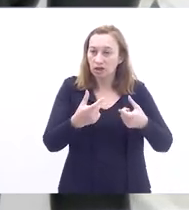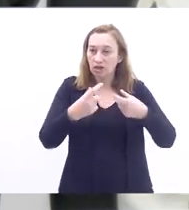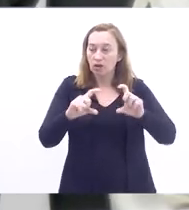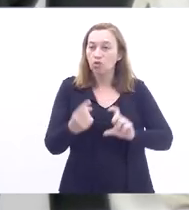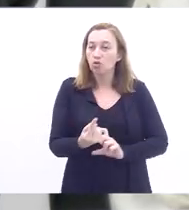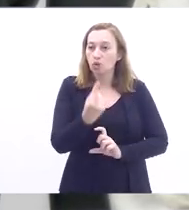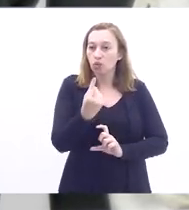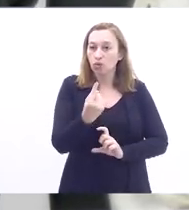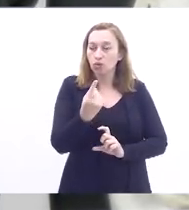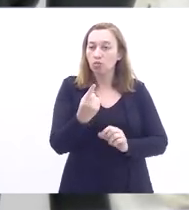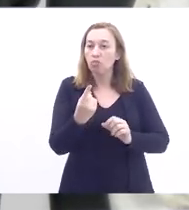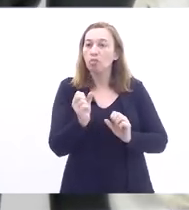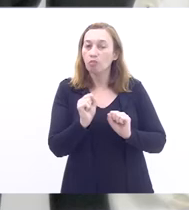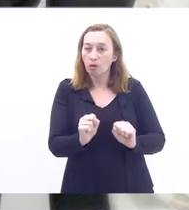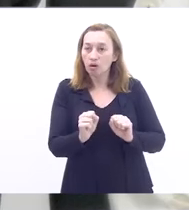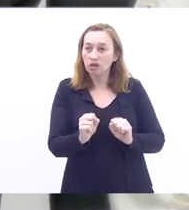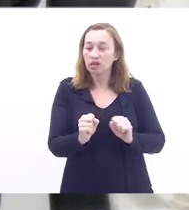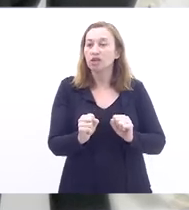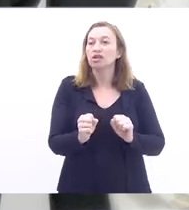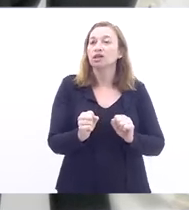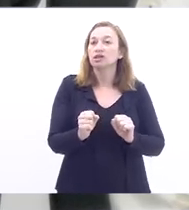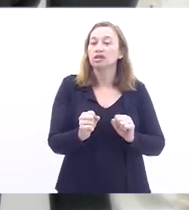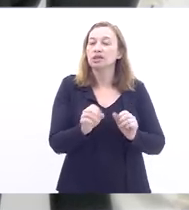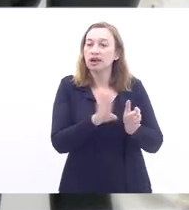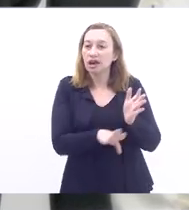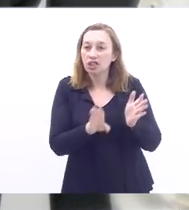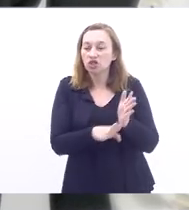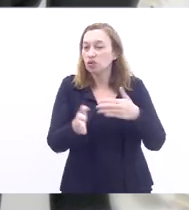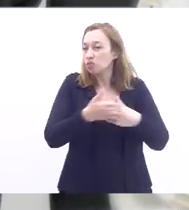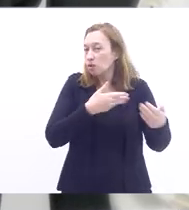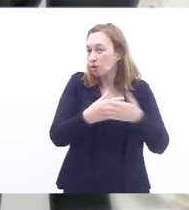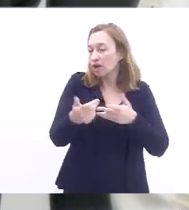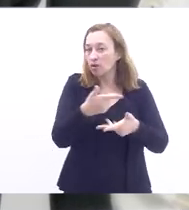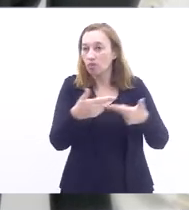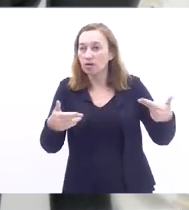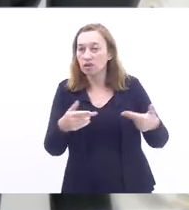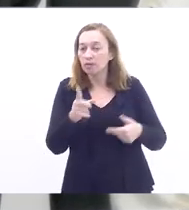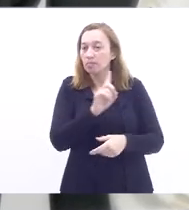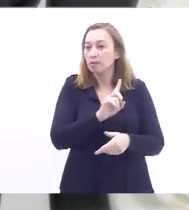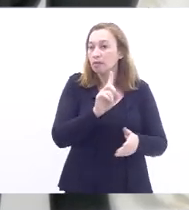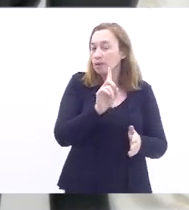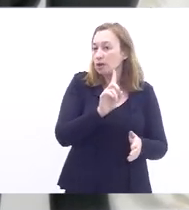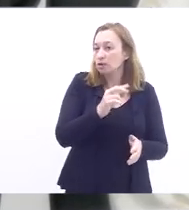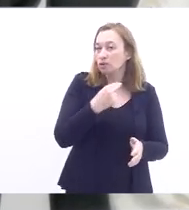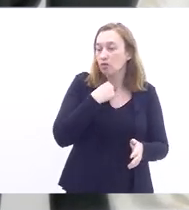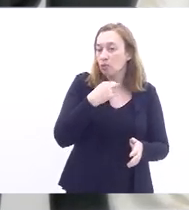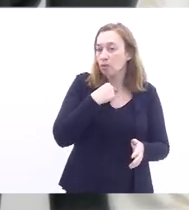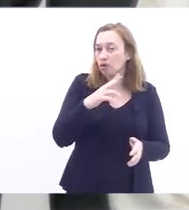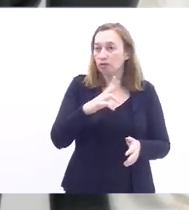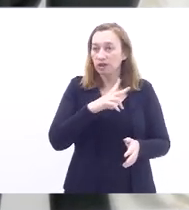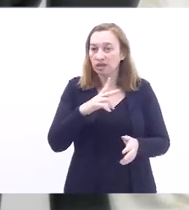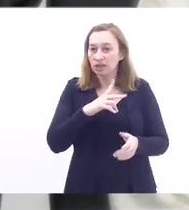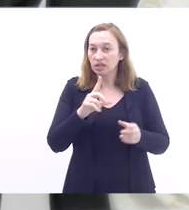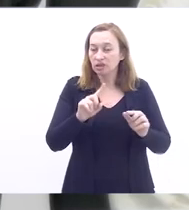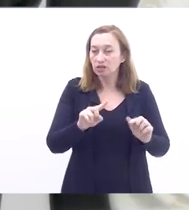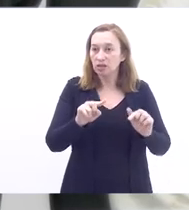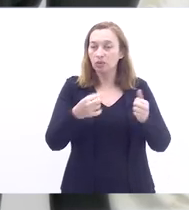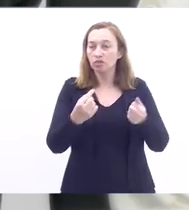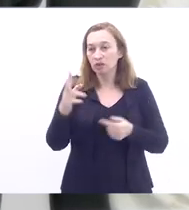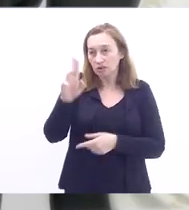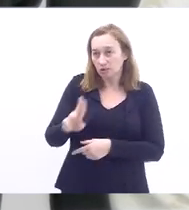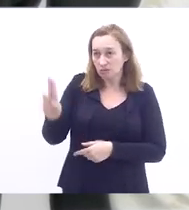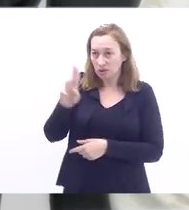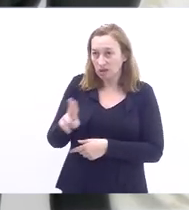gato em qualquer outra coisa menos um pessoal então a comissão além de atacar a autonomia da Universidade